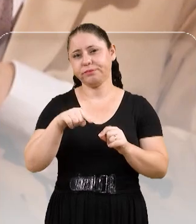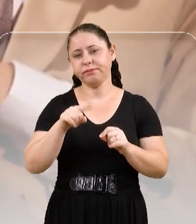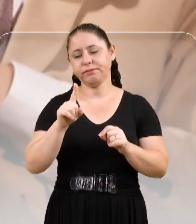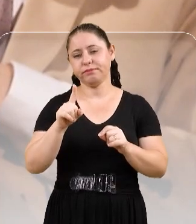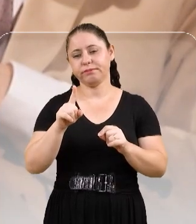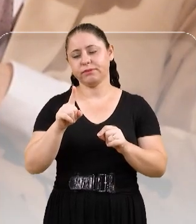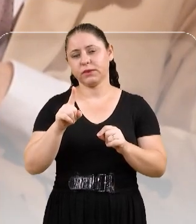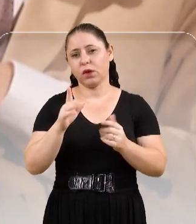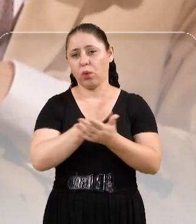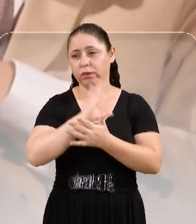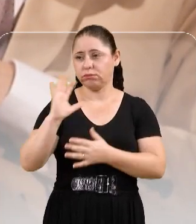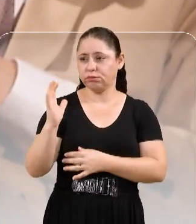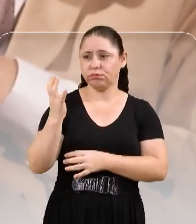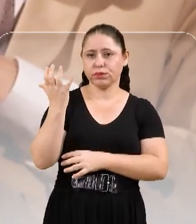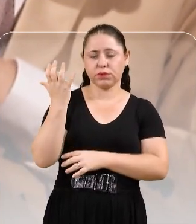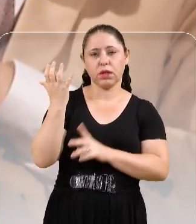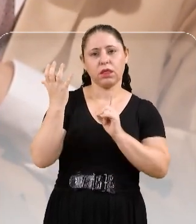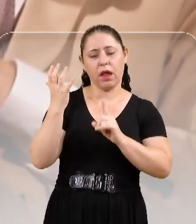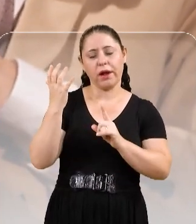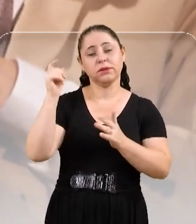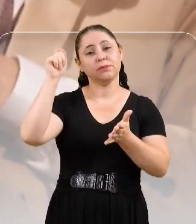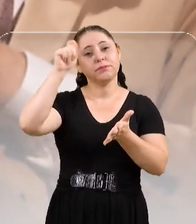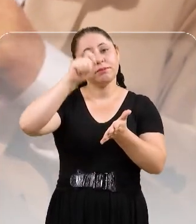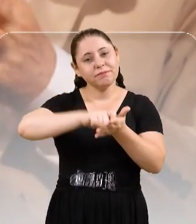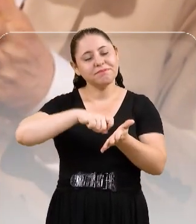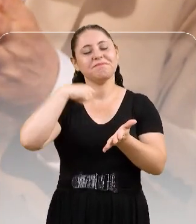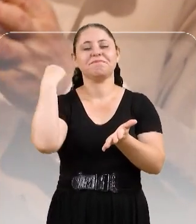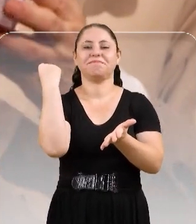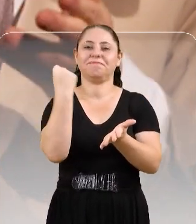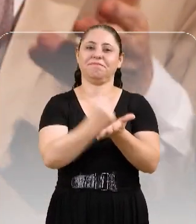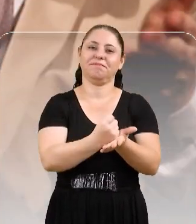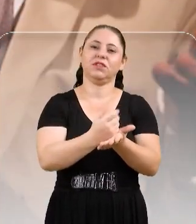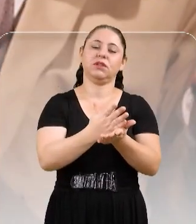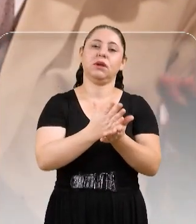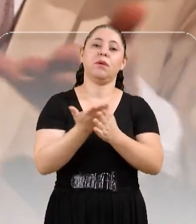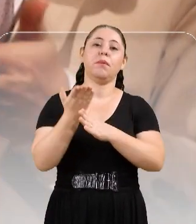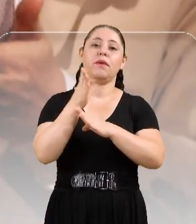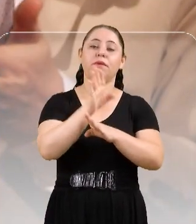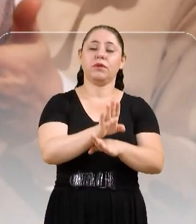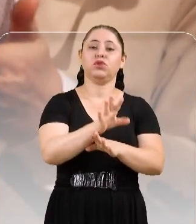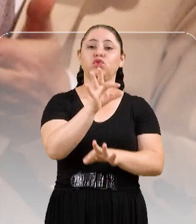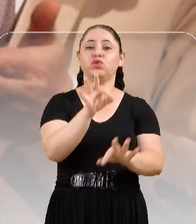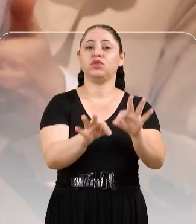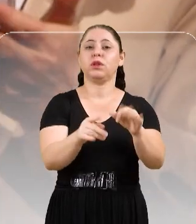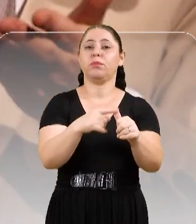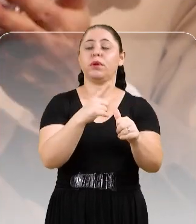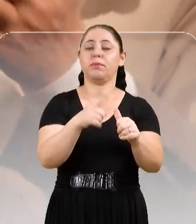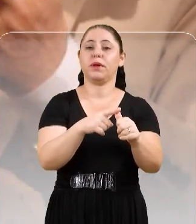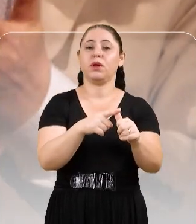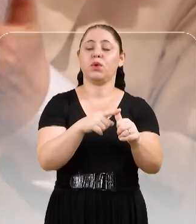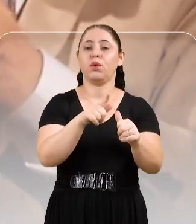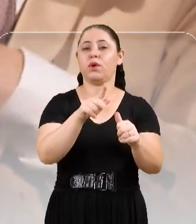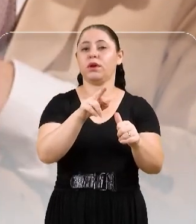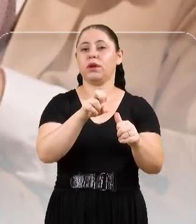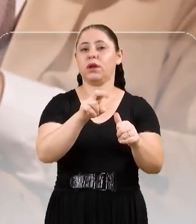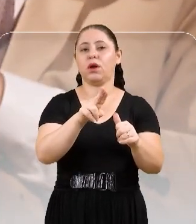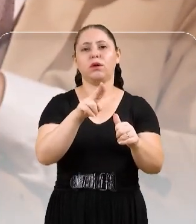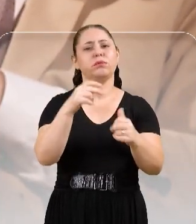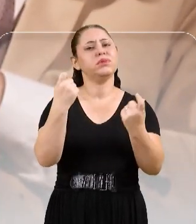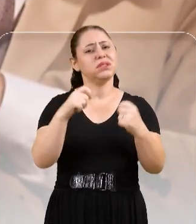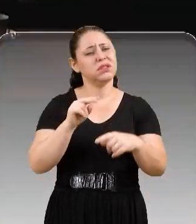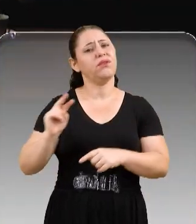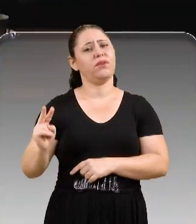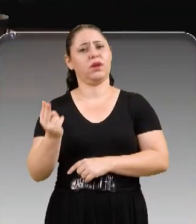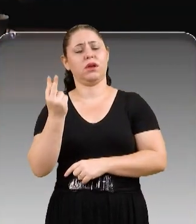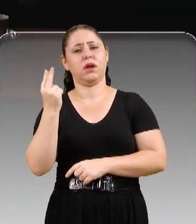né, dessas realizações concretizadas e beneficiando essa justiça de primeiro grau, principalmente,